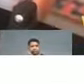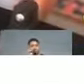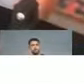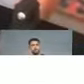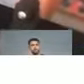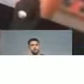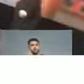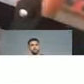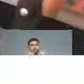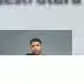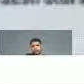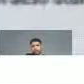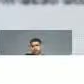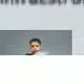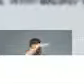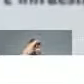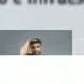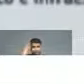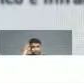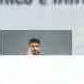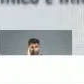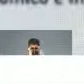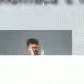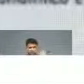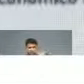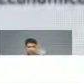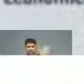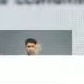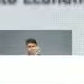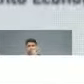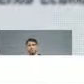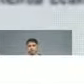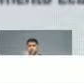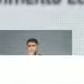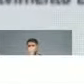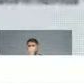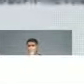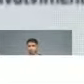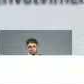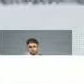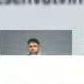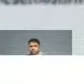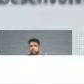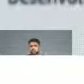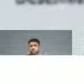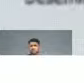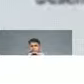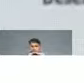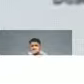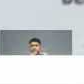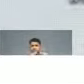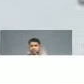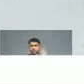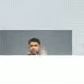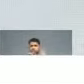concretos do Fórum da Amazônia o respeito ao meio ambiente será o a atuação do grupo que terá a missão de